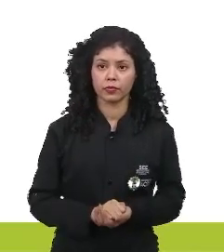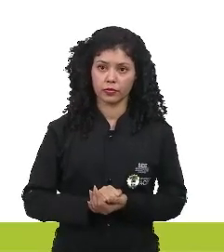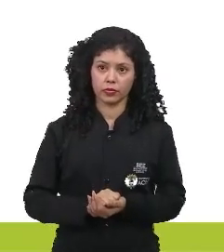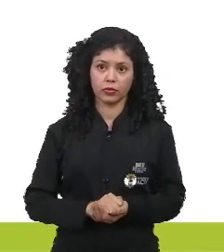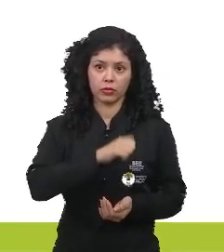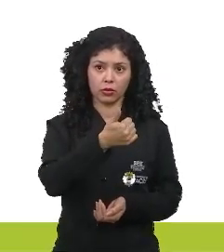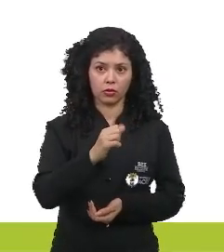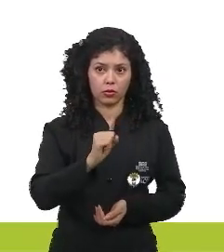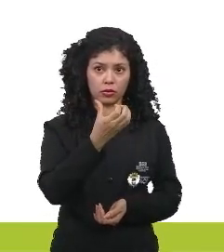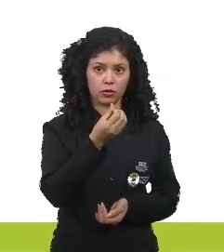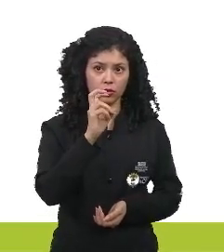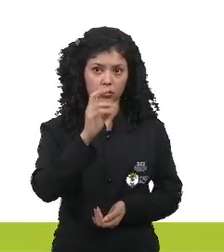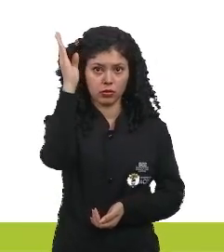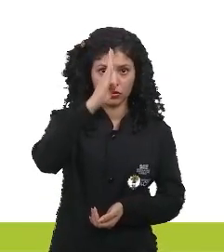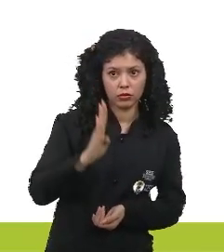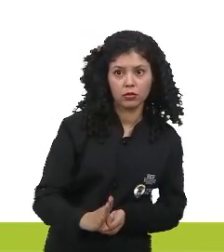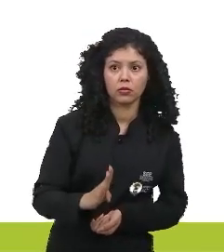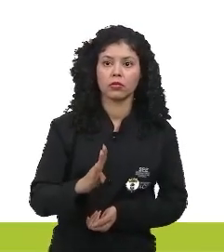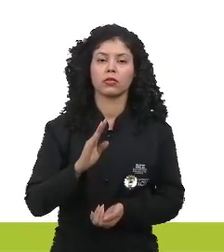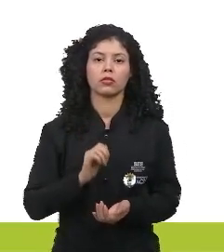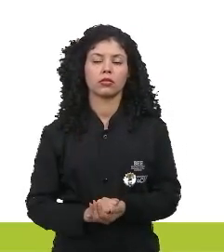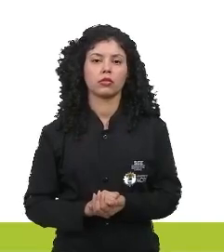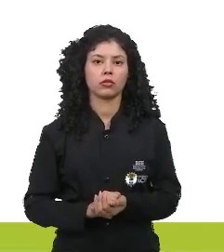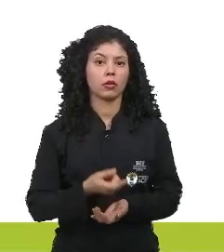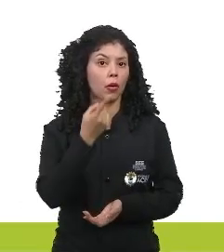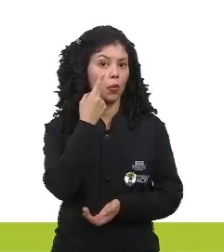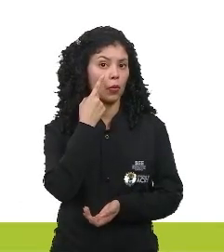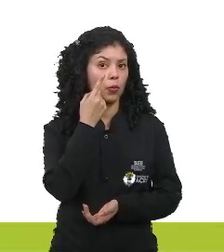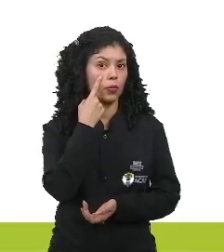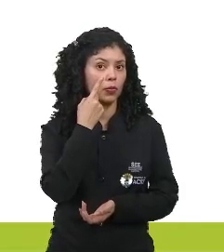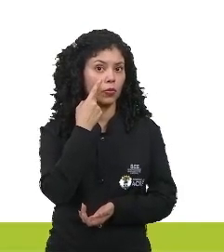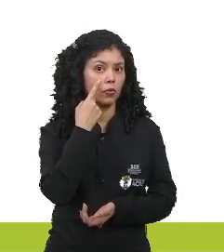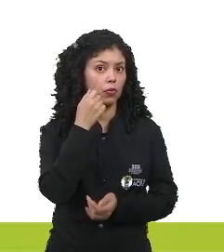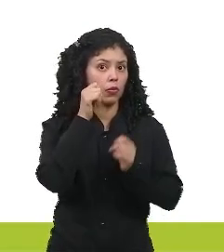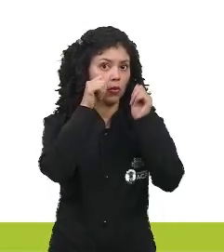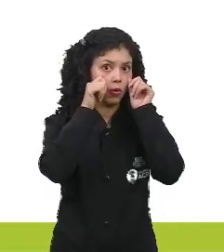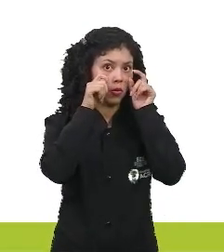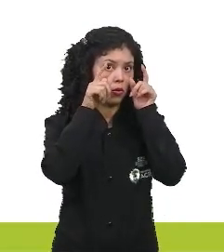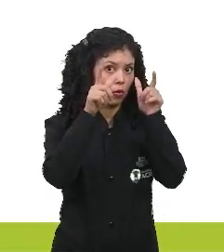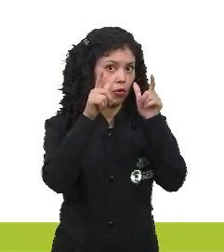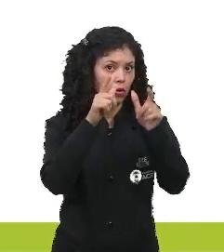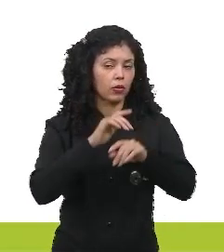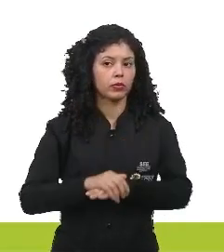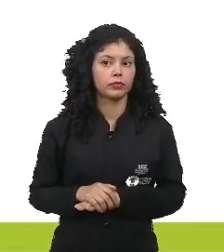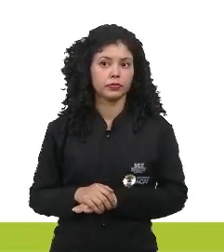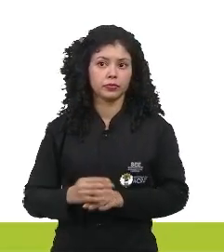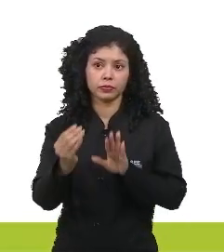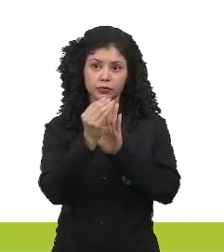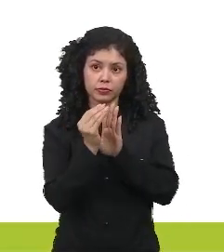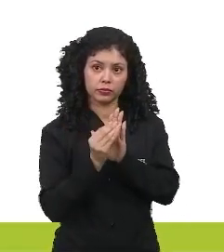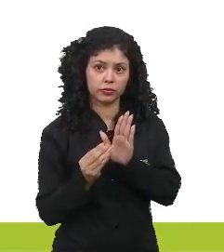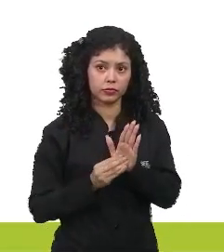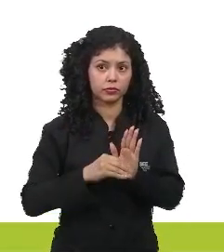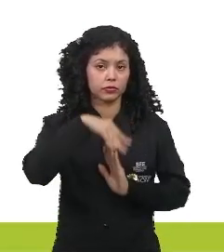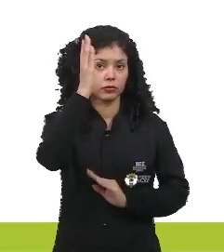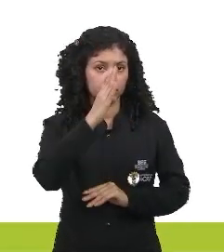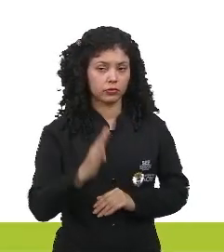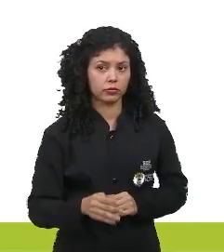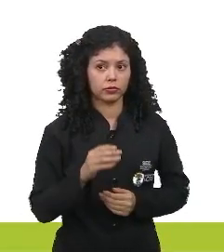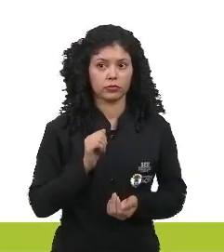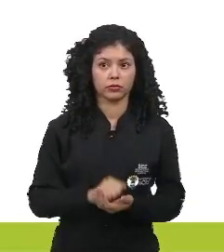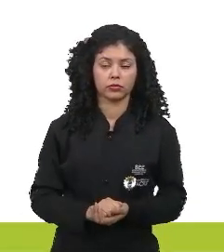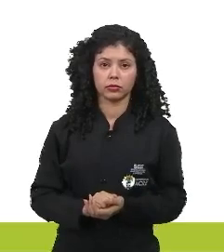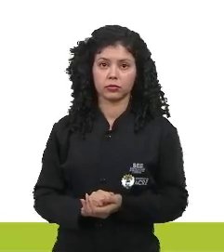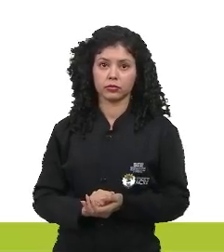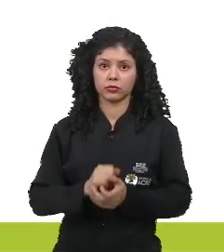em 1865. E olha aqui, quero chamar a atenção para esse dado. O Brasil só